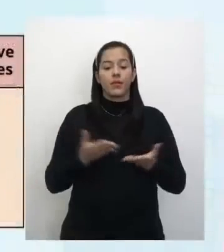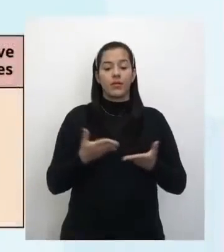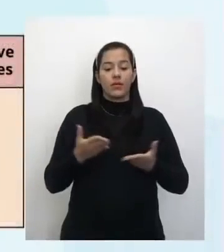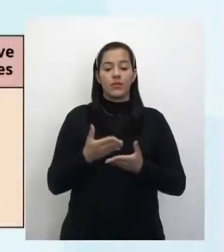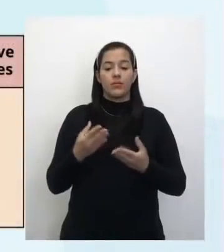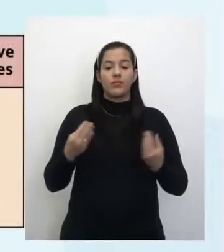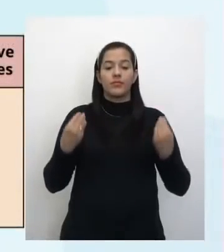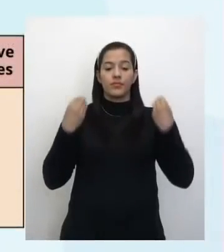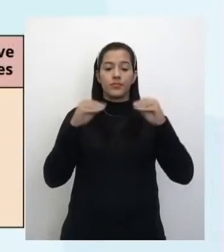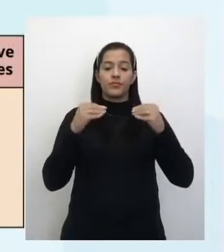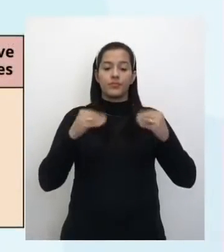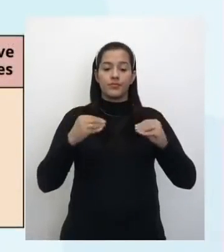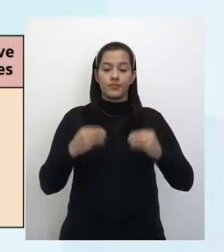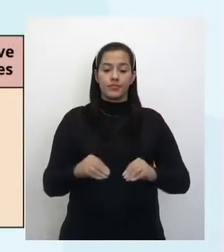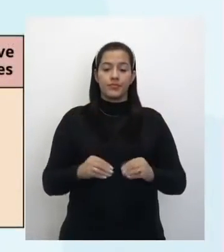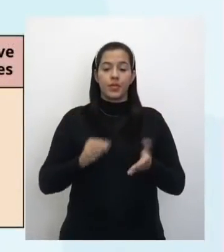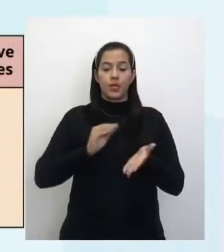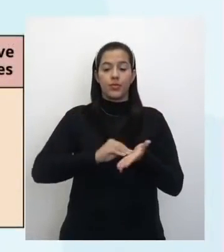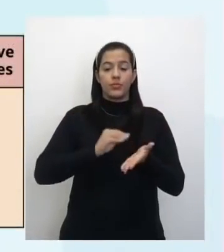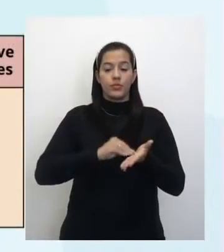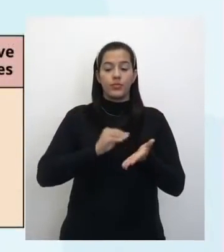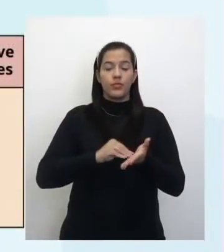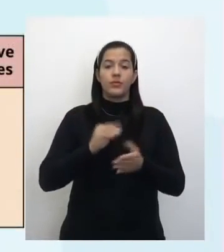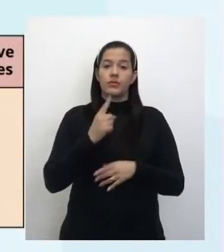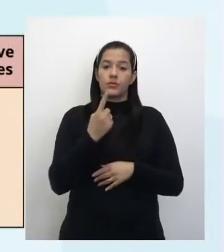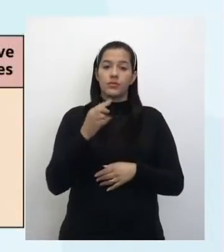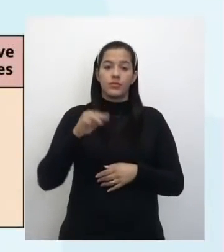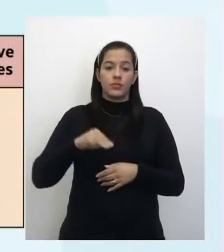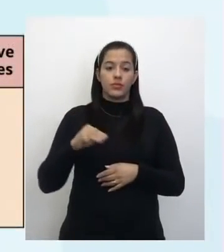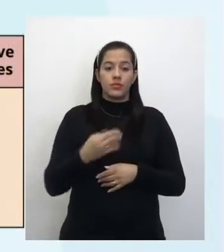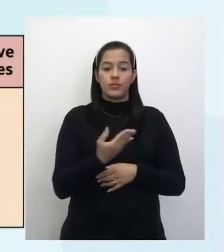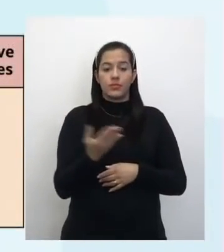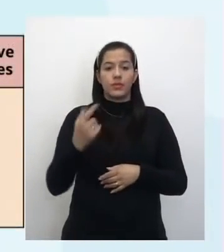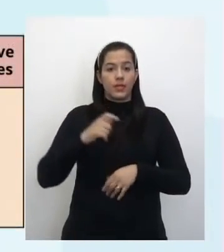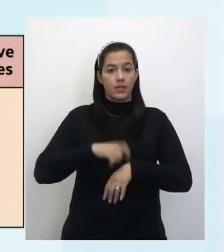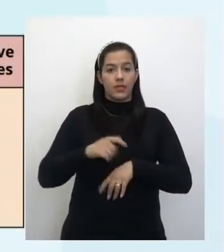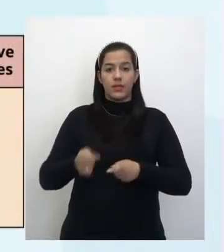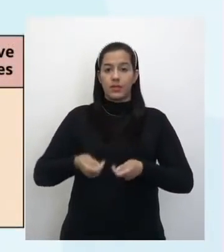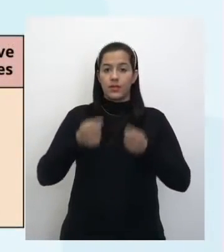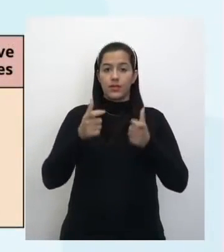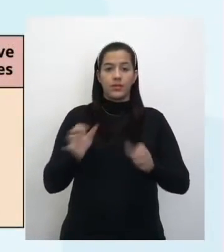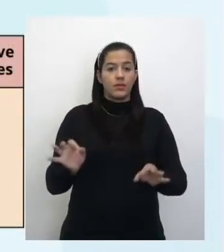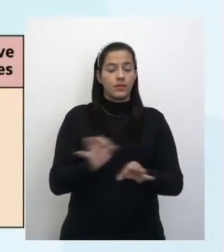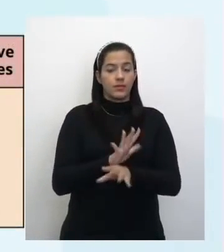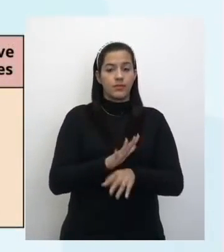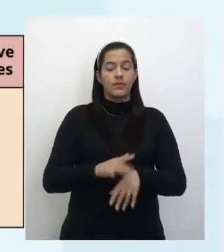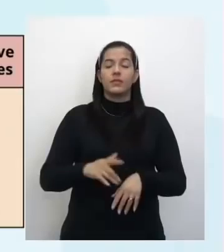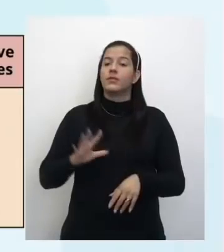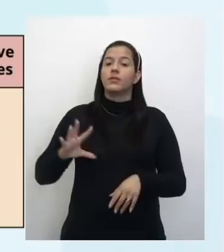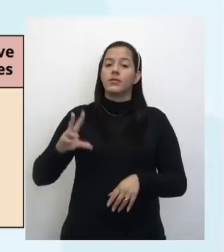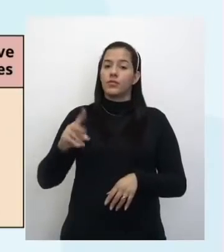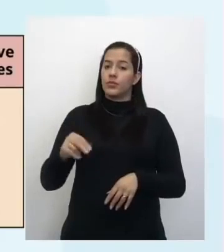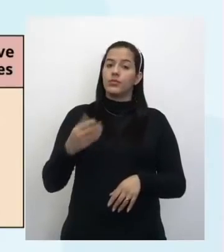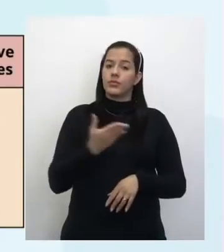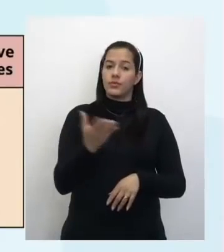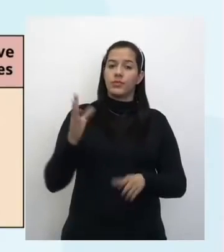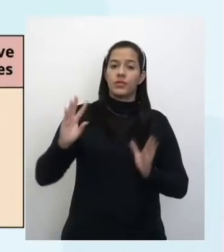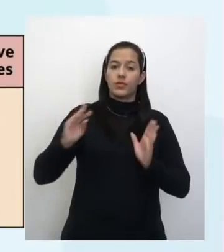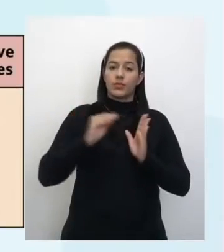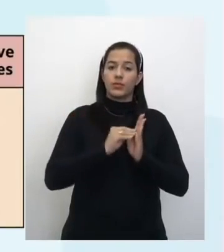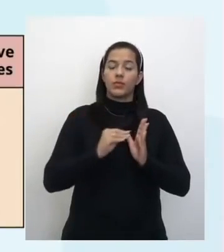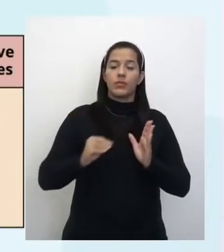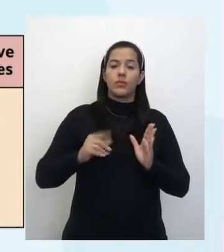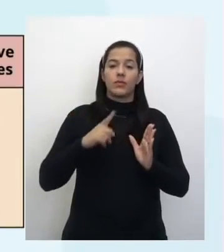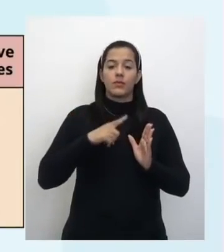agora para vocês completarem né a gente vai dar um minutinho só para vocês porque a Laura Já está quase acabando e aí agora é só completar